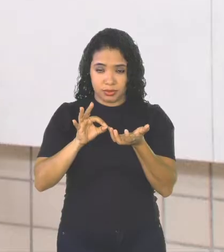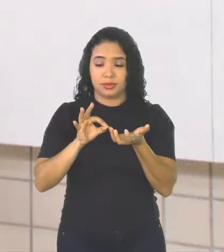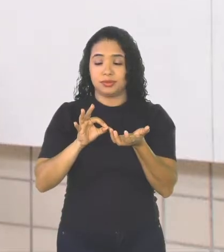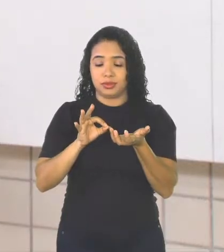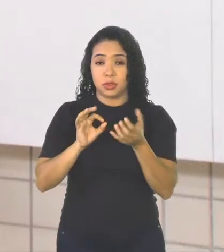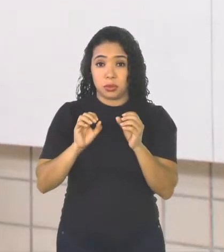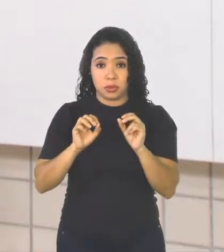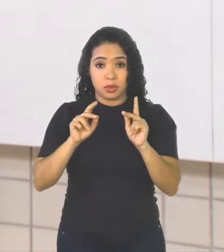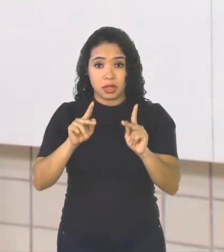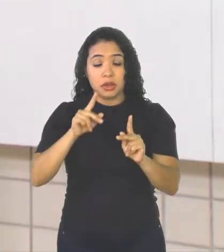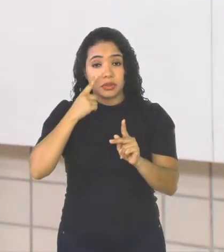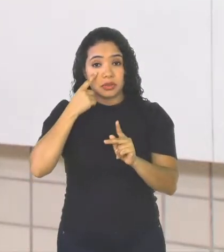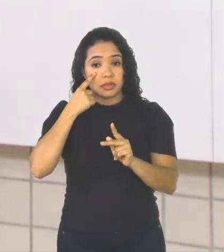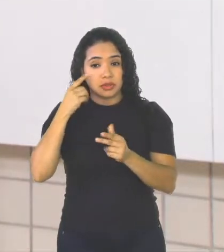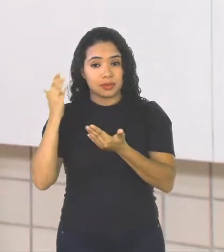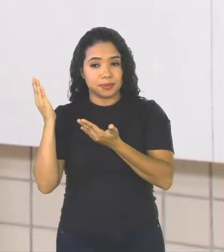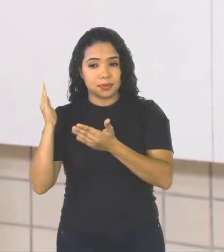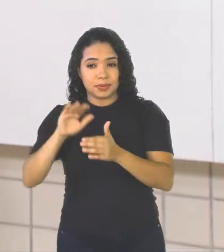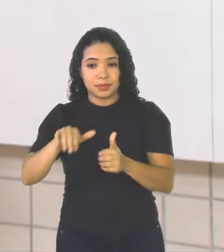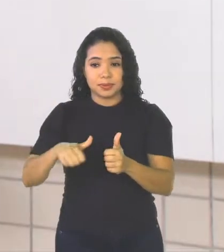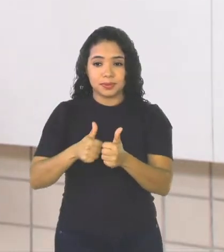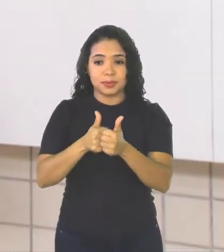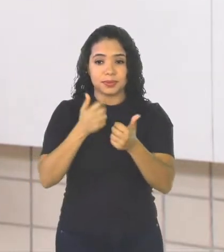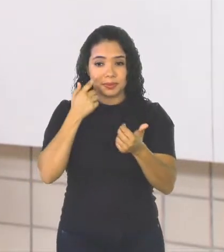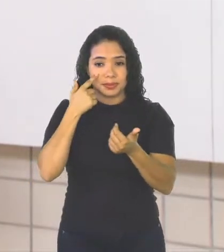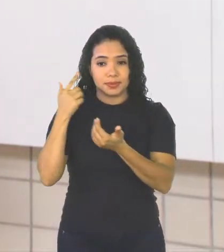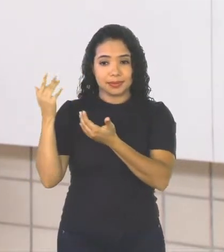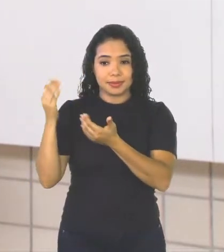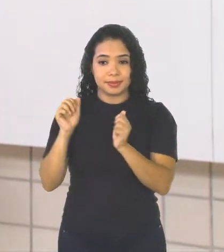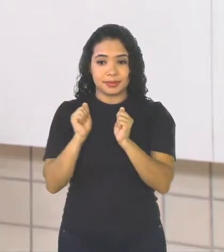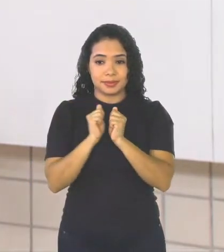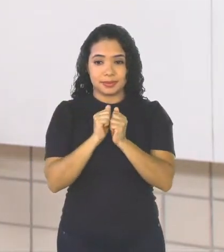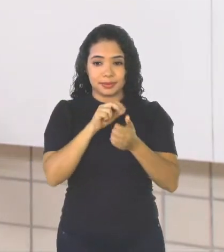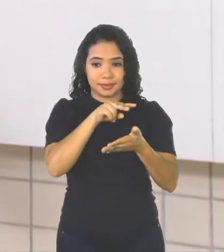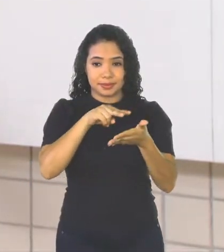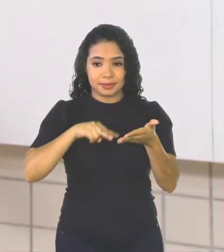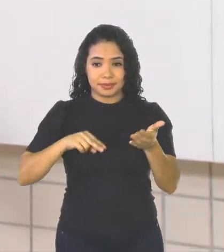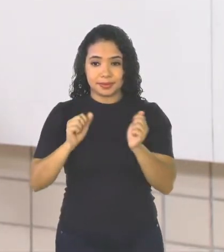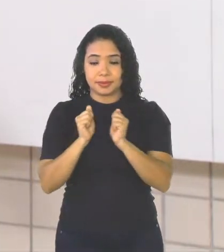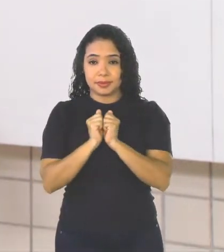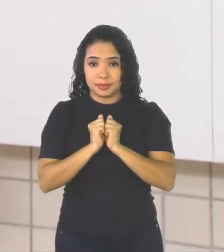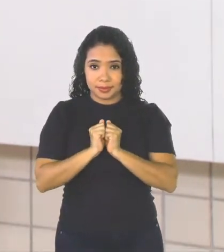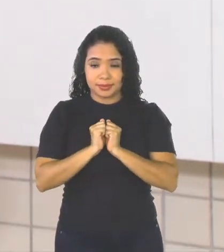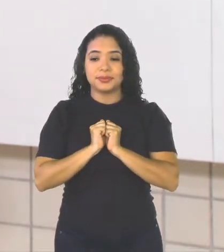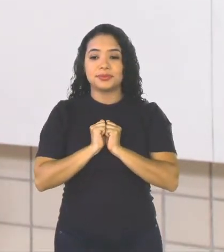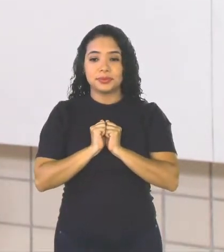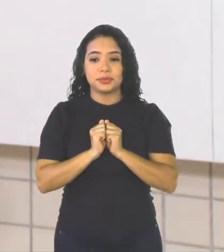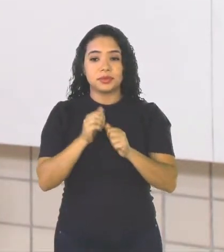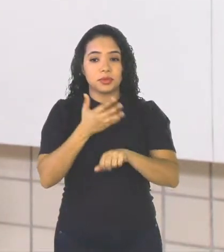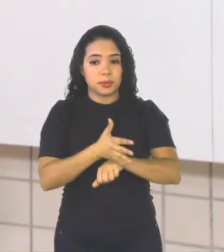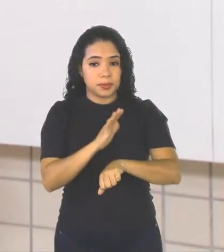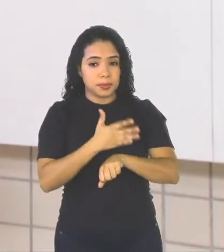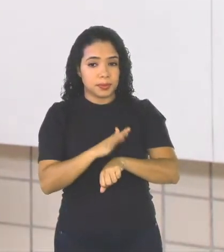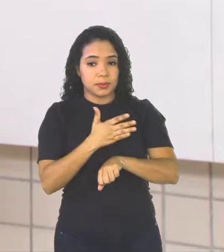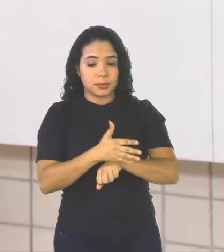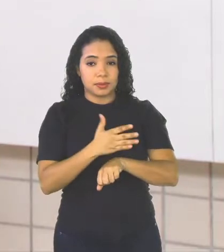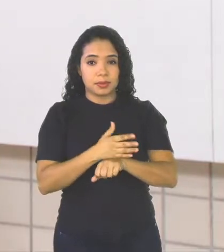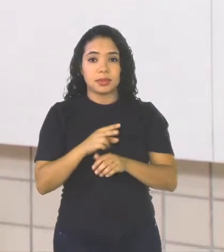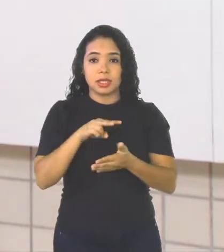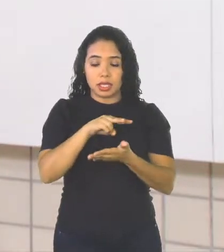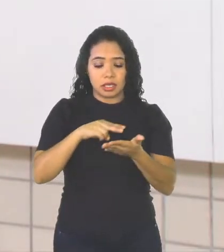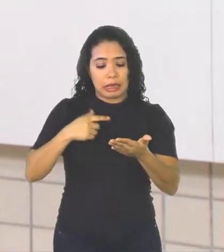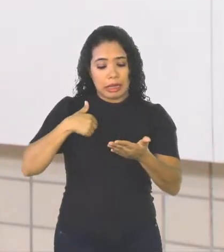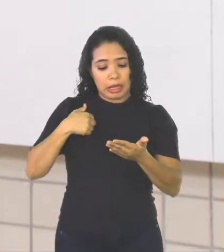vão acompanhar comigo aí na tela. Leiam comigo, vamos treinar a questão da leitura. Não deixa só